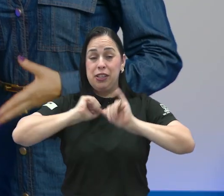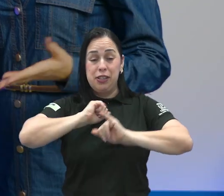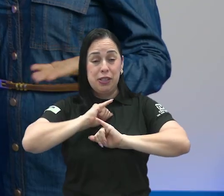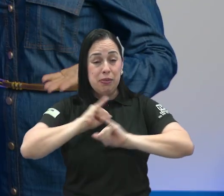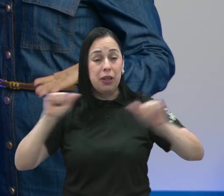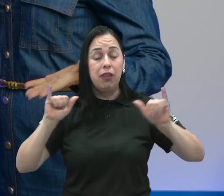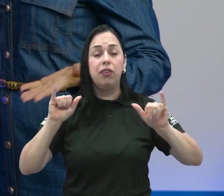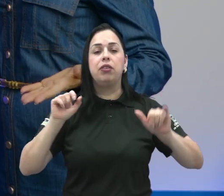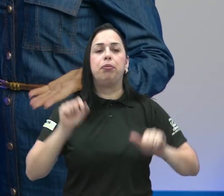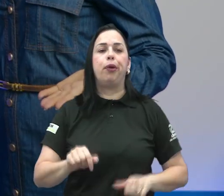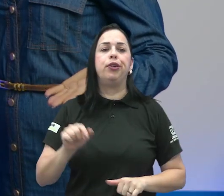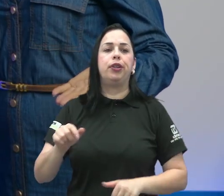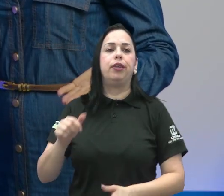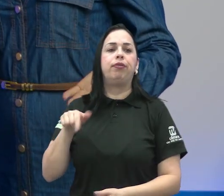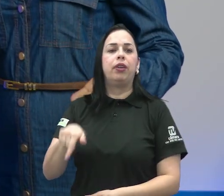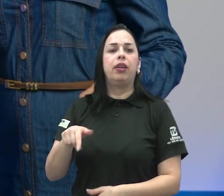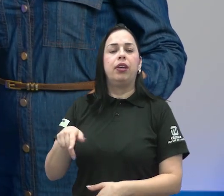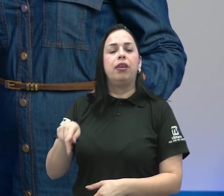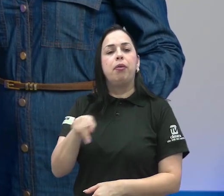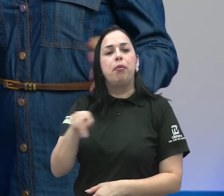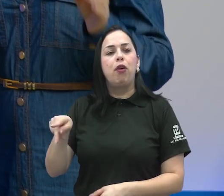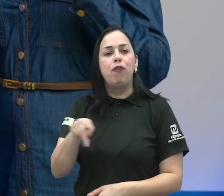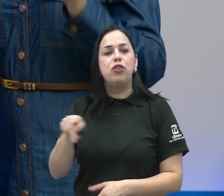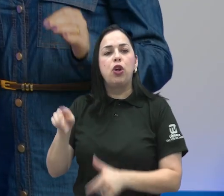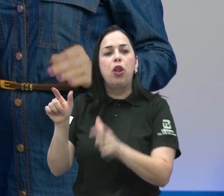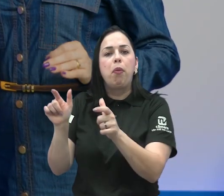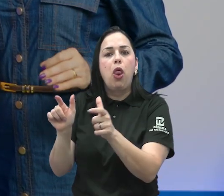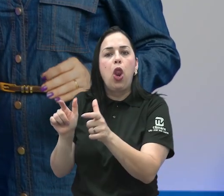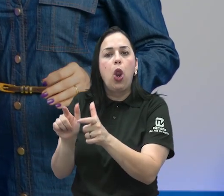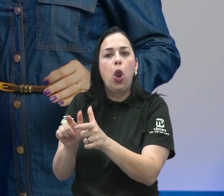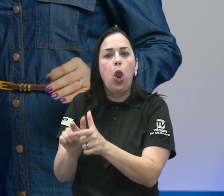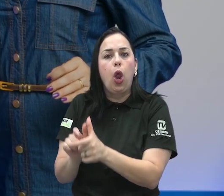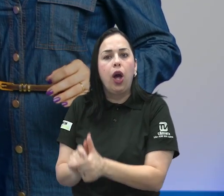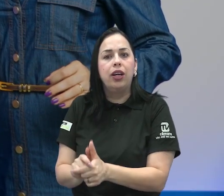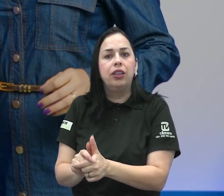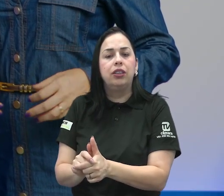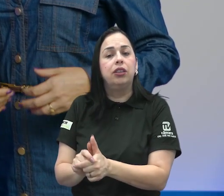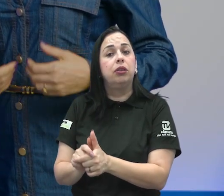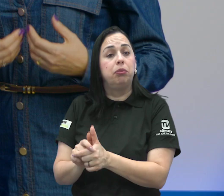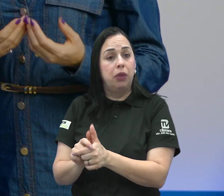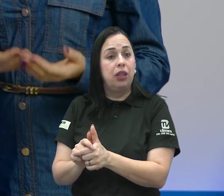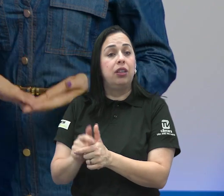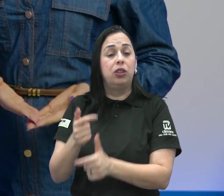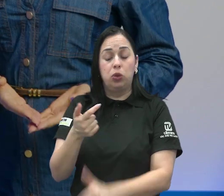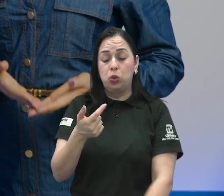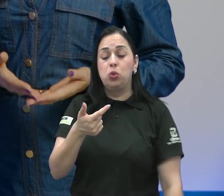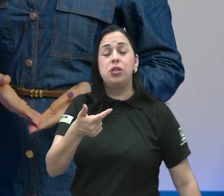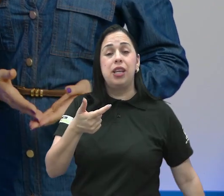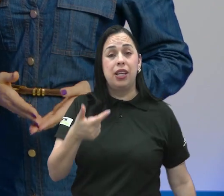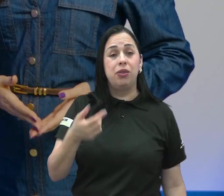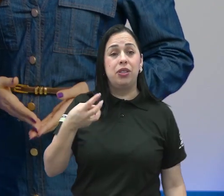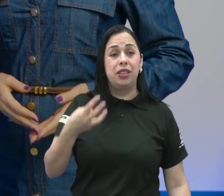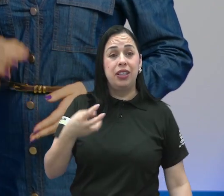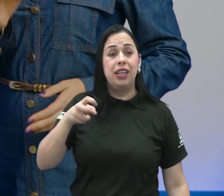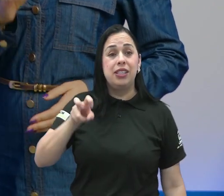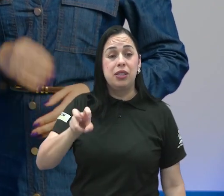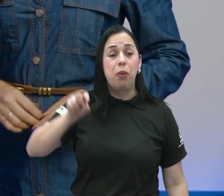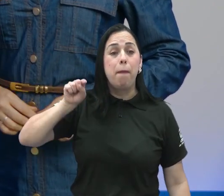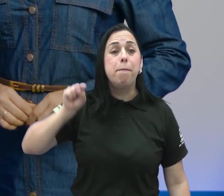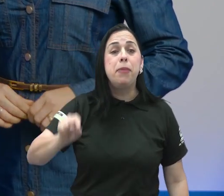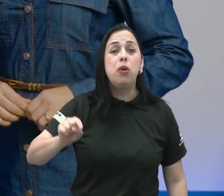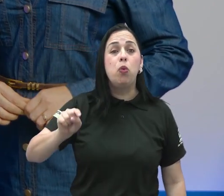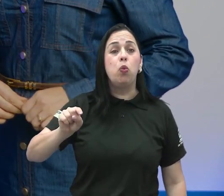pode enfrentar um apagão de professores, com déficit, gente, de mais de 235 mil docentes